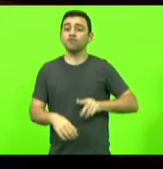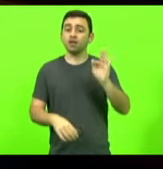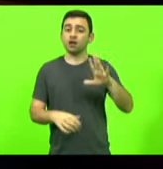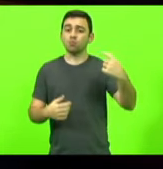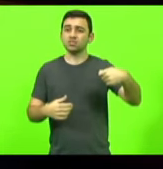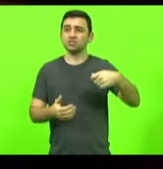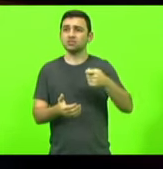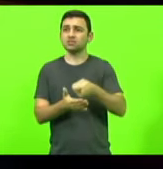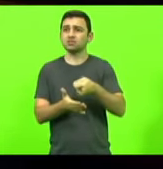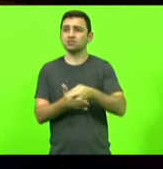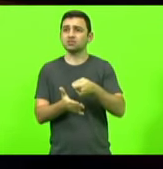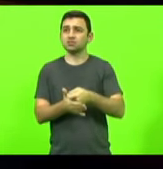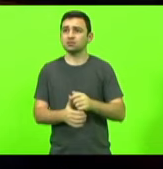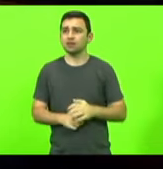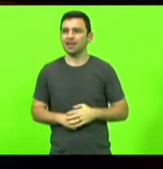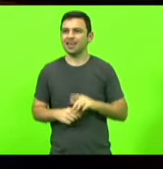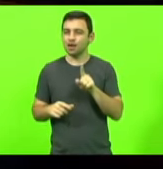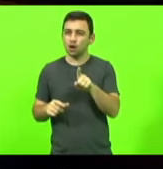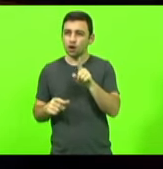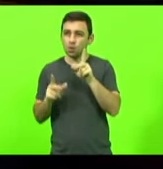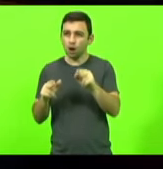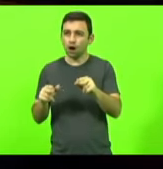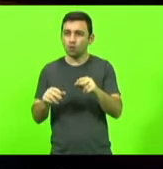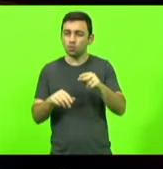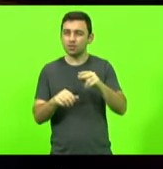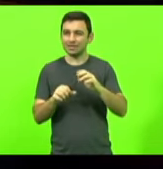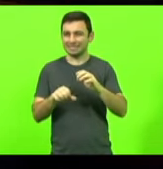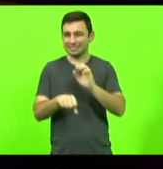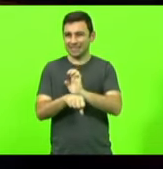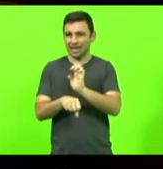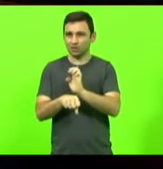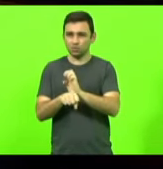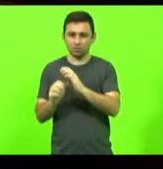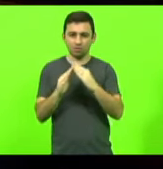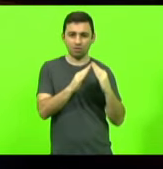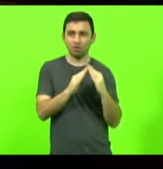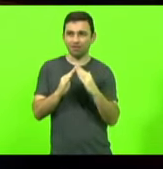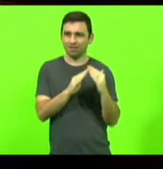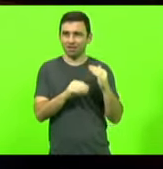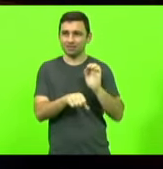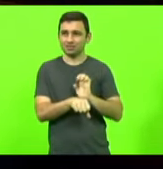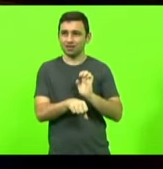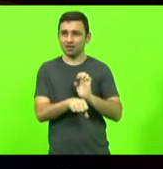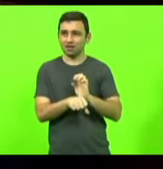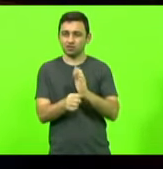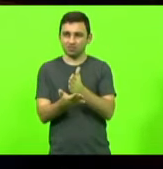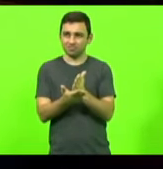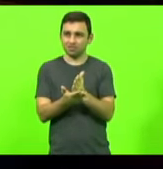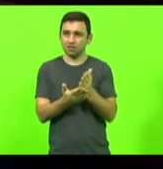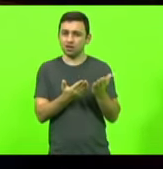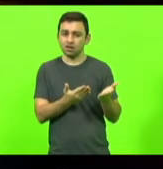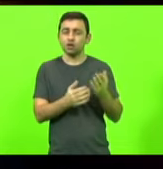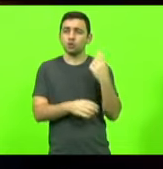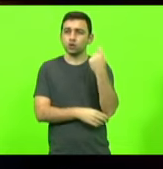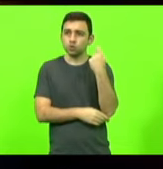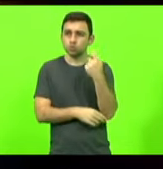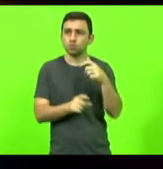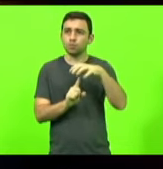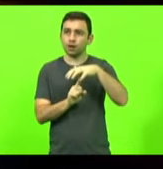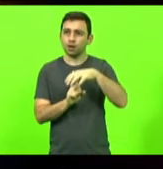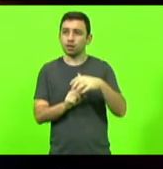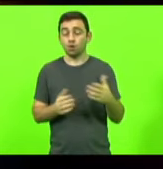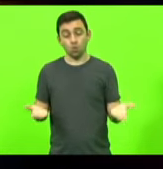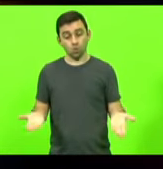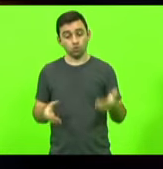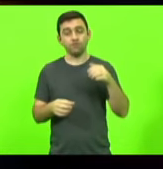os nossos vizinhos estão tendo. O Rio Grande do Sul e o Paraná. Então, é isso que a gente vota aqui